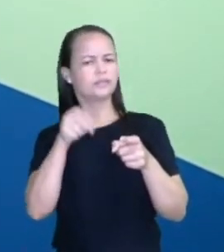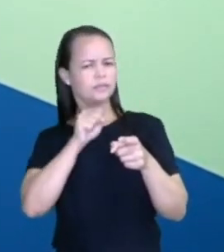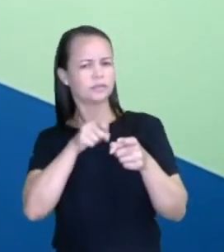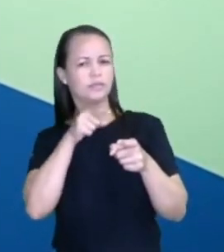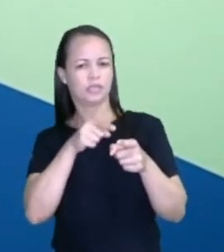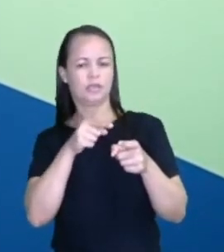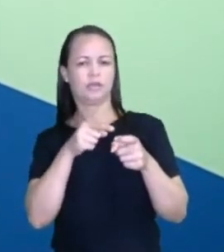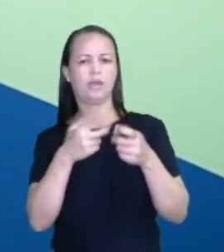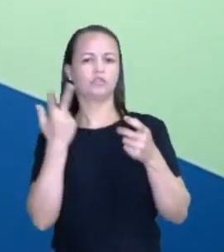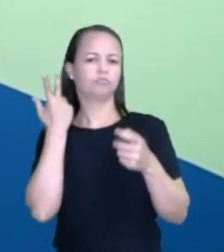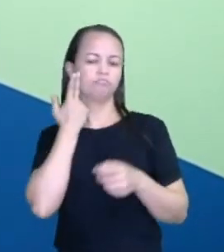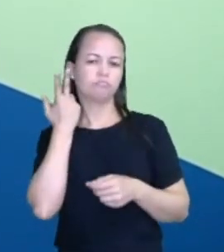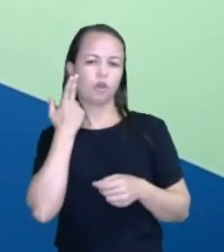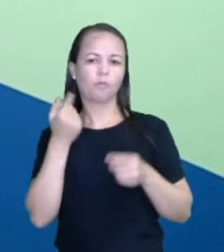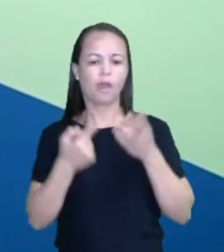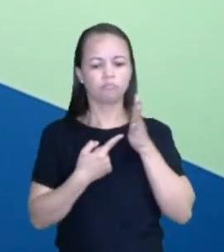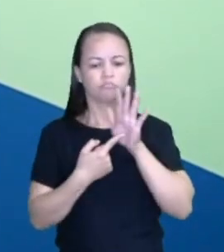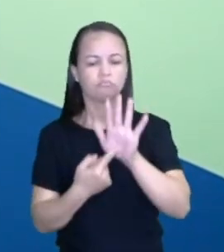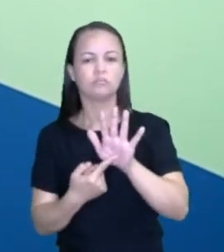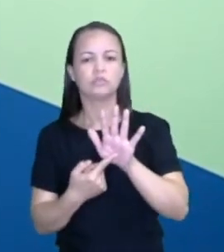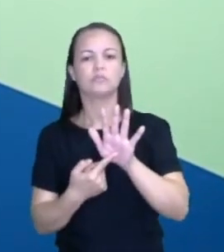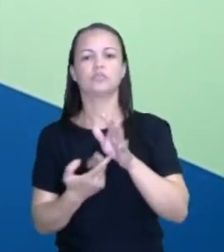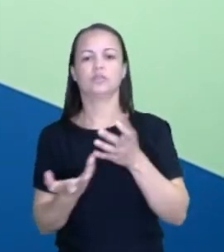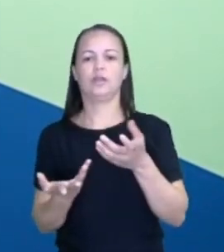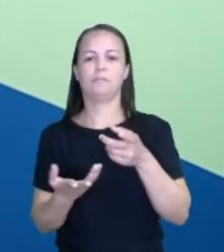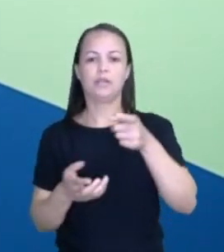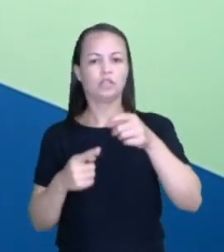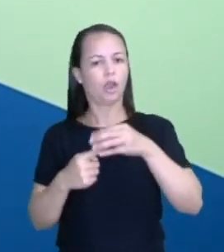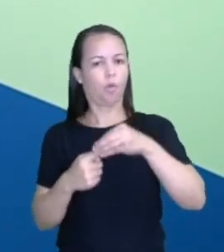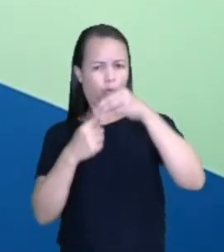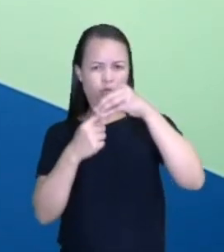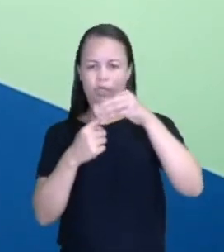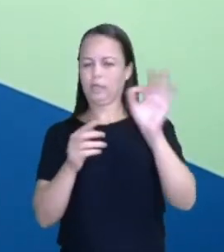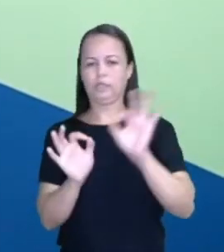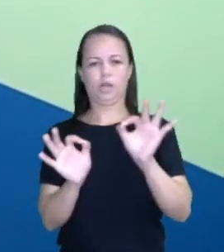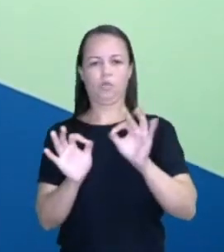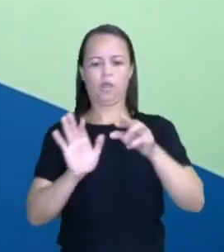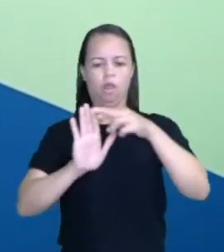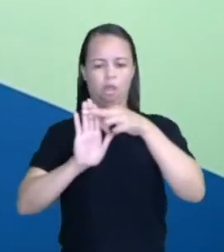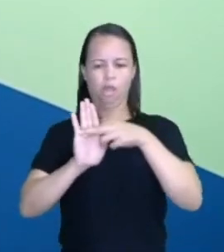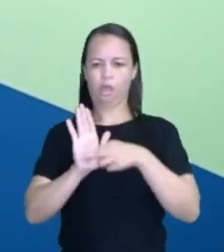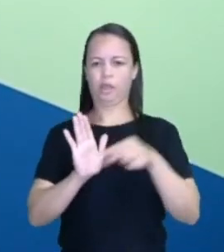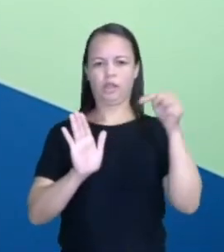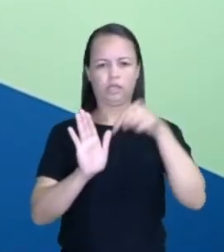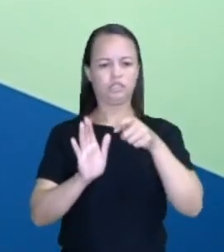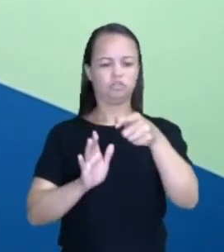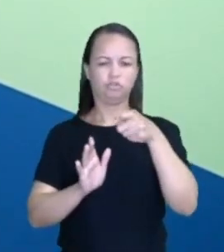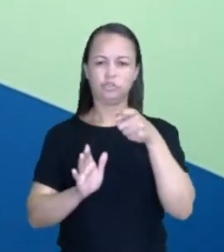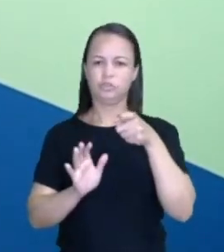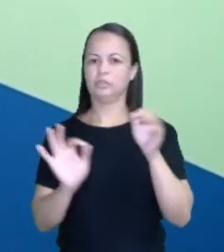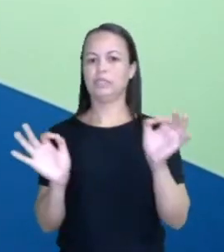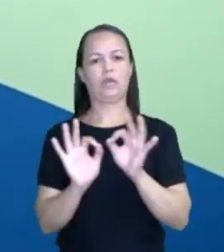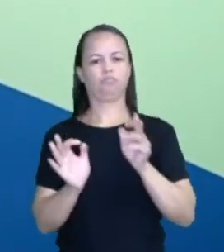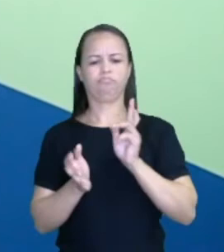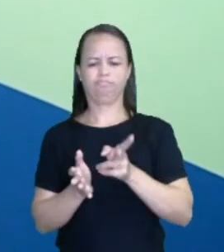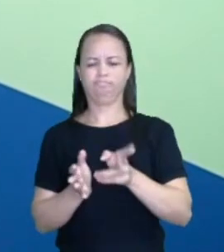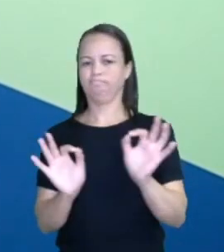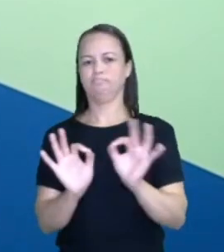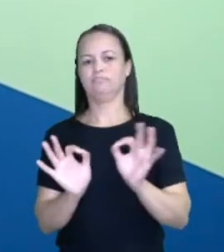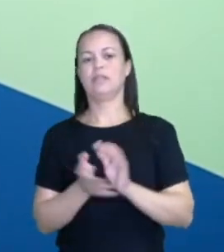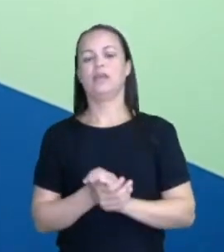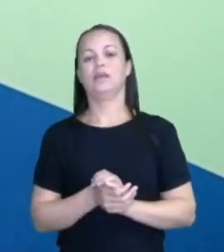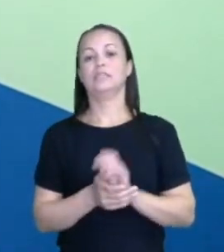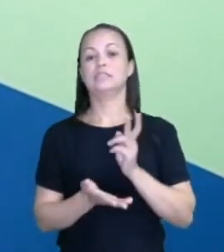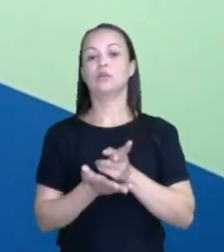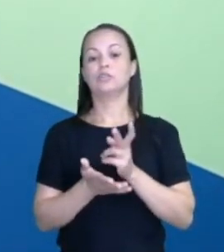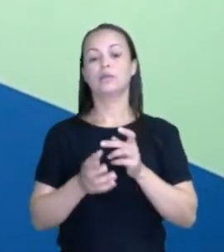mais comum de aparecer, mas não é a única e nem é regra que seja x, sempre. Então,